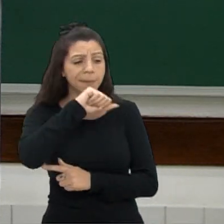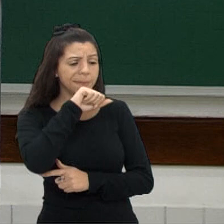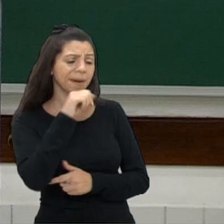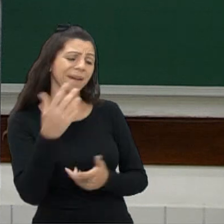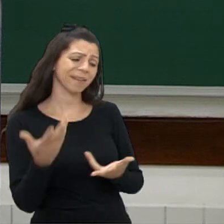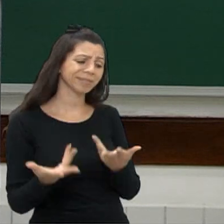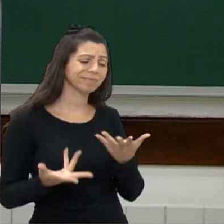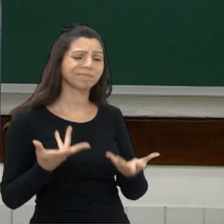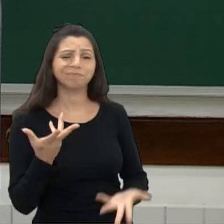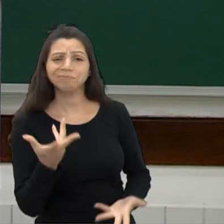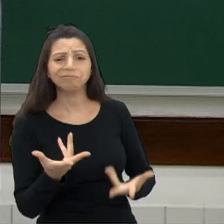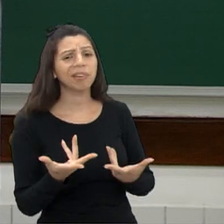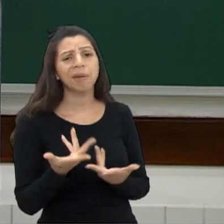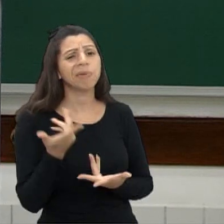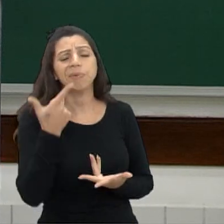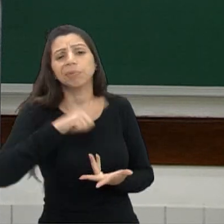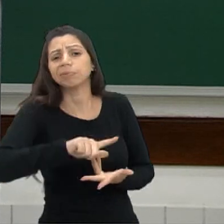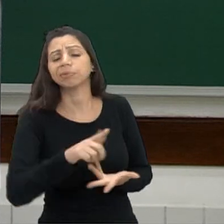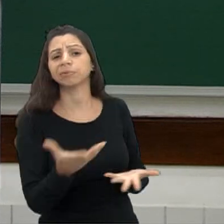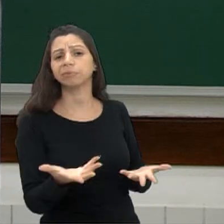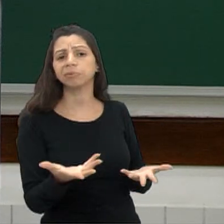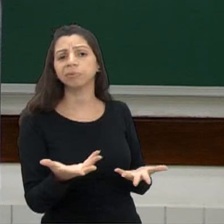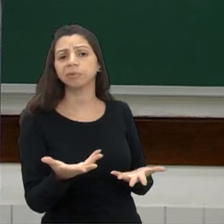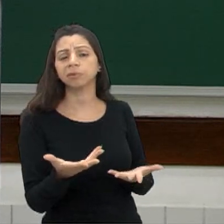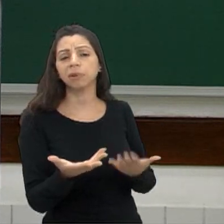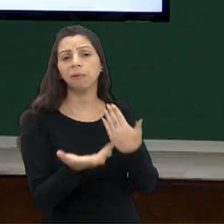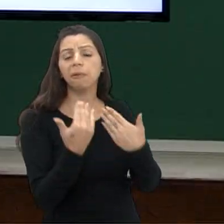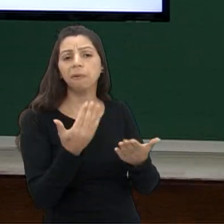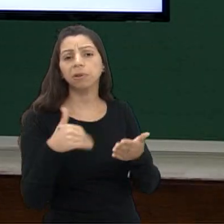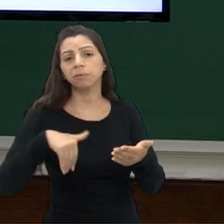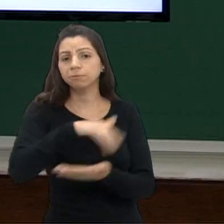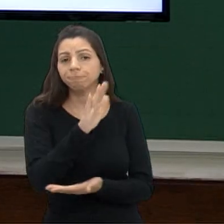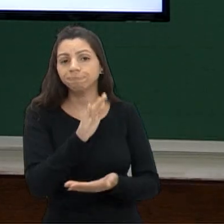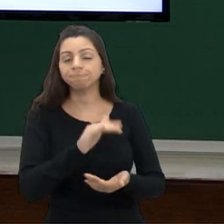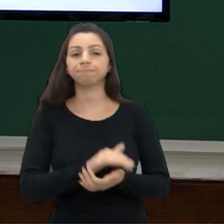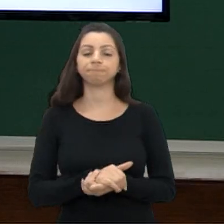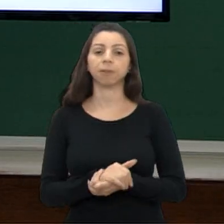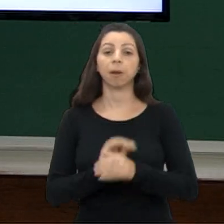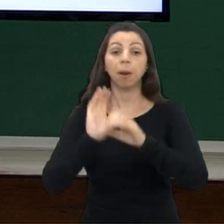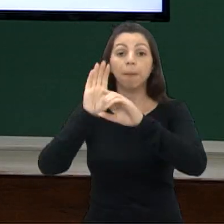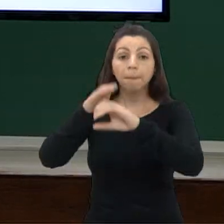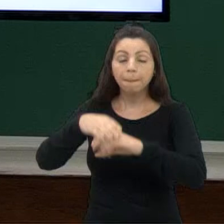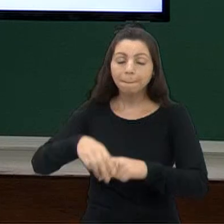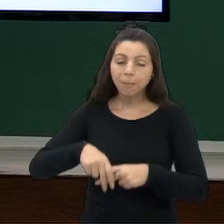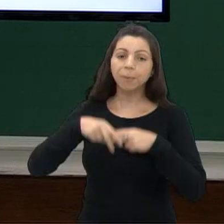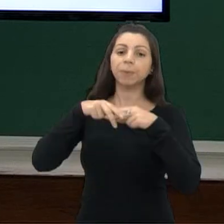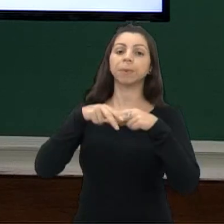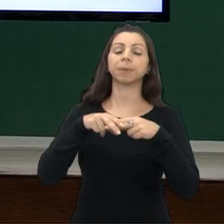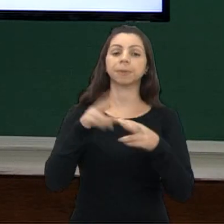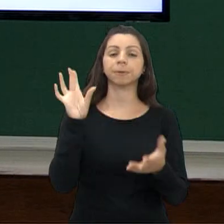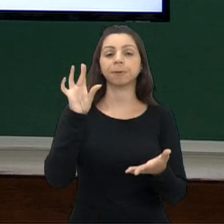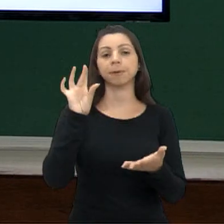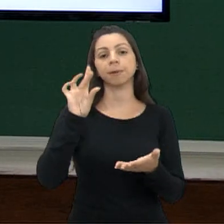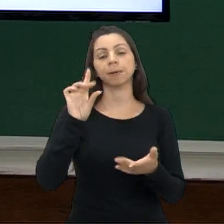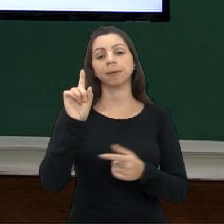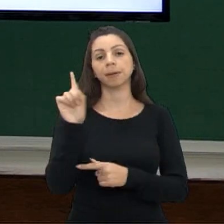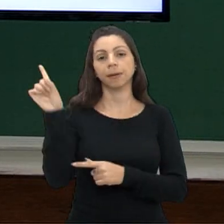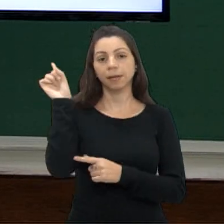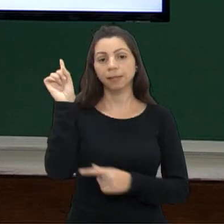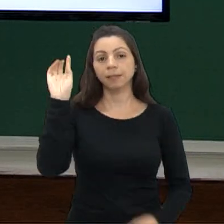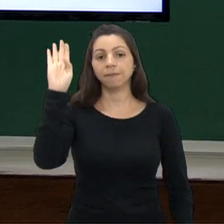sobre jogo não dá para conversar. Por isso, essa afirmação é falsa. Eles não conversam sobre o